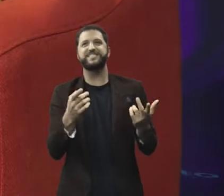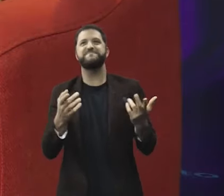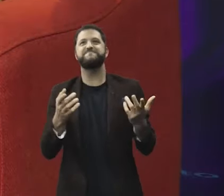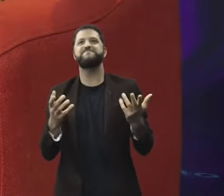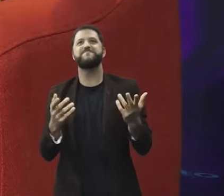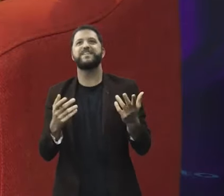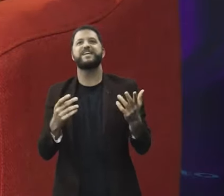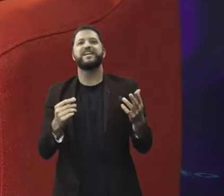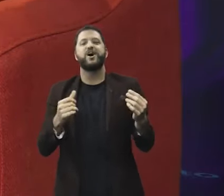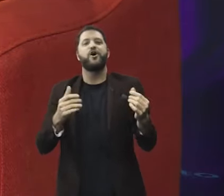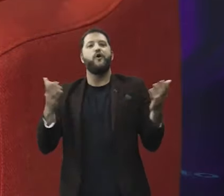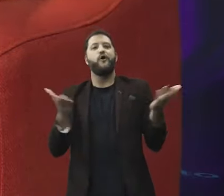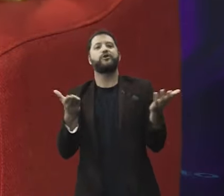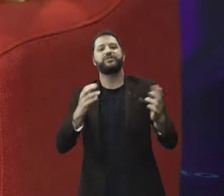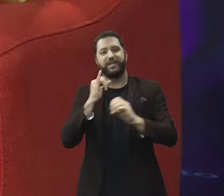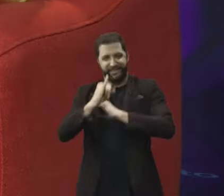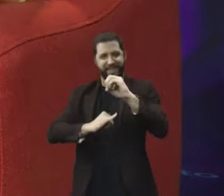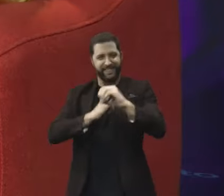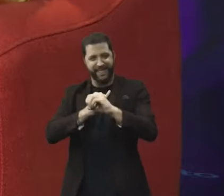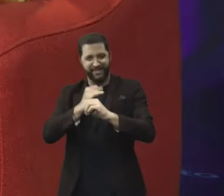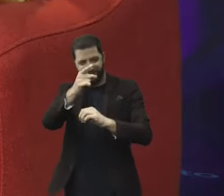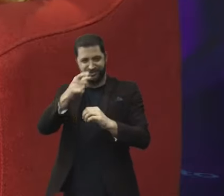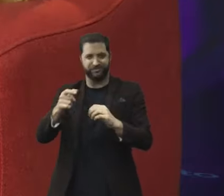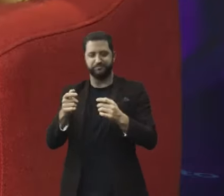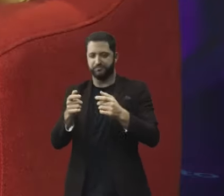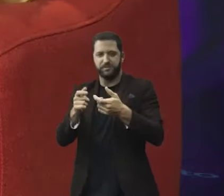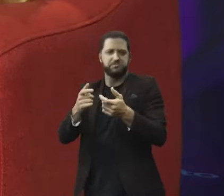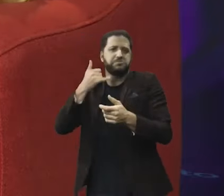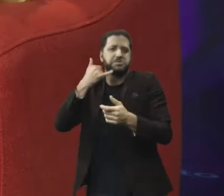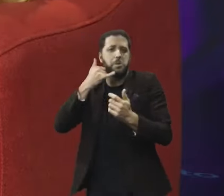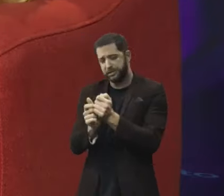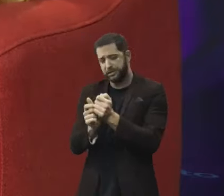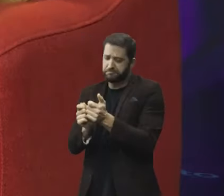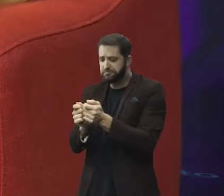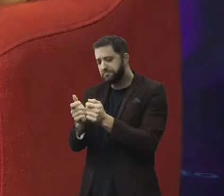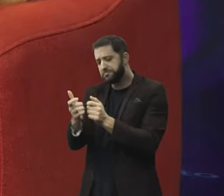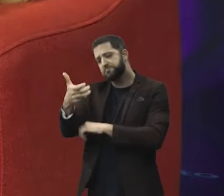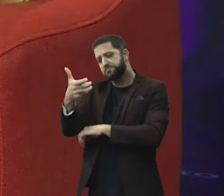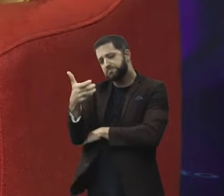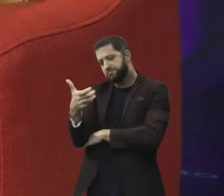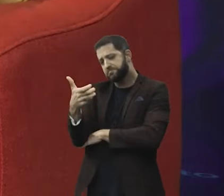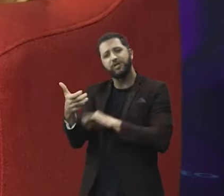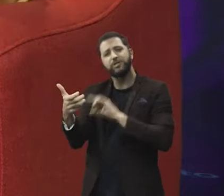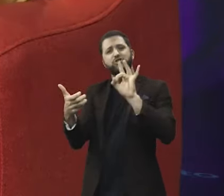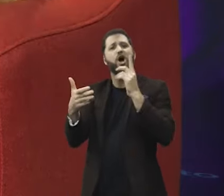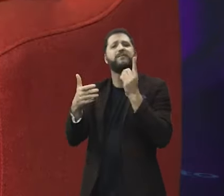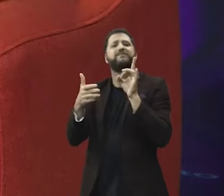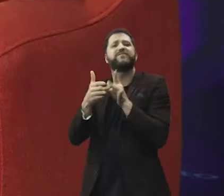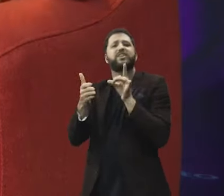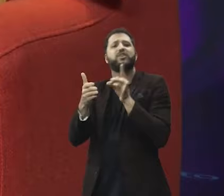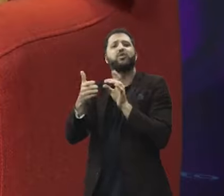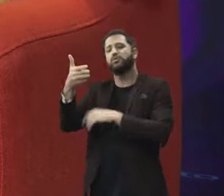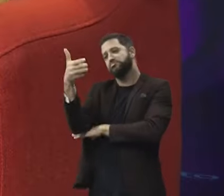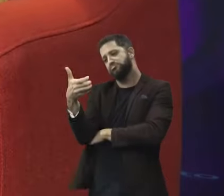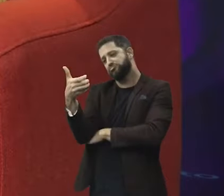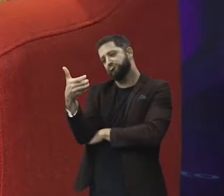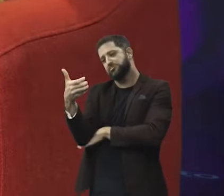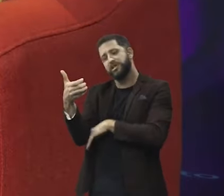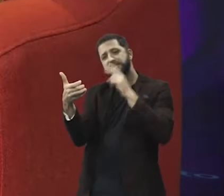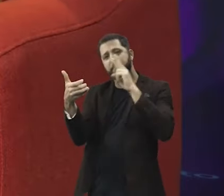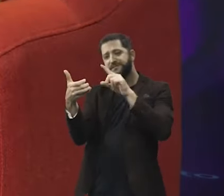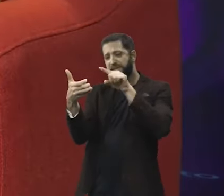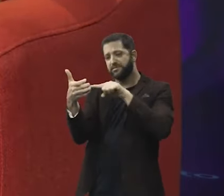vê na internet por exemplo é ela tem não tem profundidade ela tem altura ela tem ali o comprimento da internet mas você